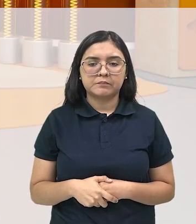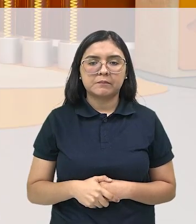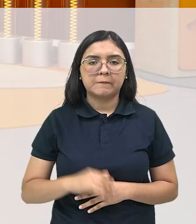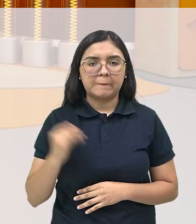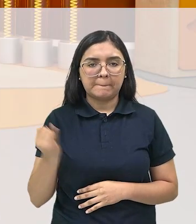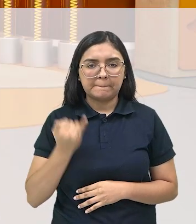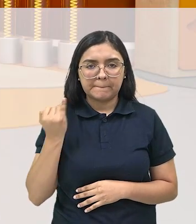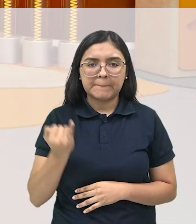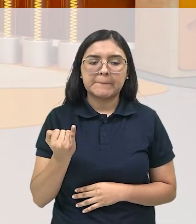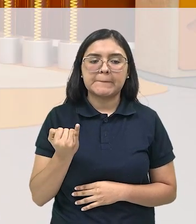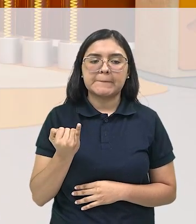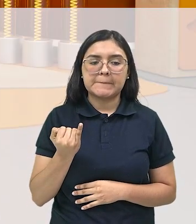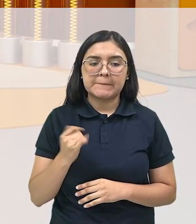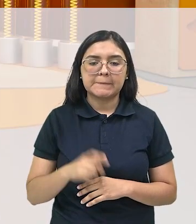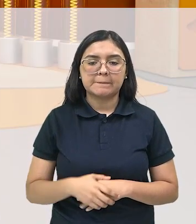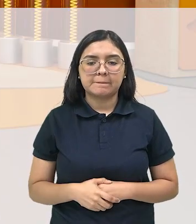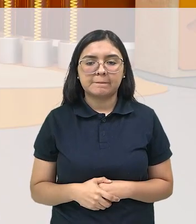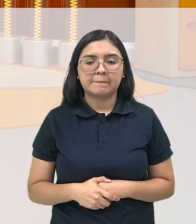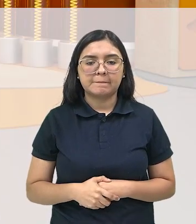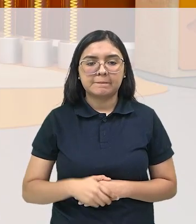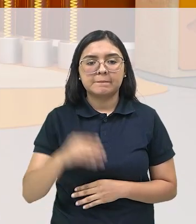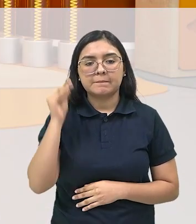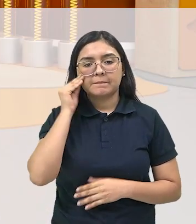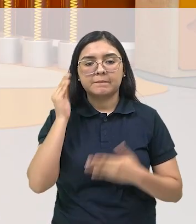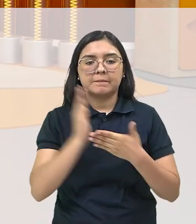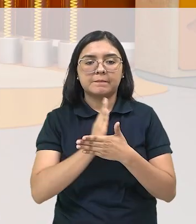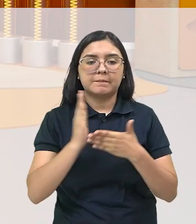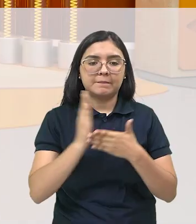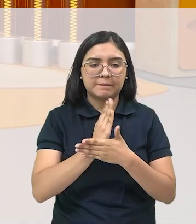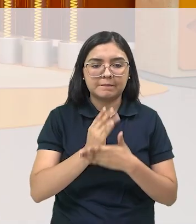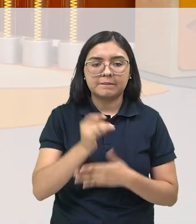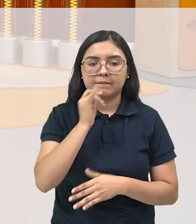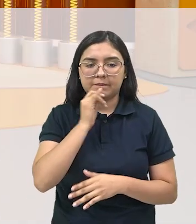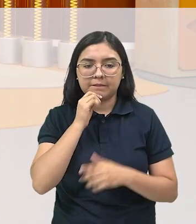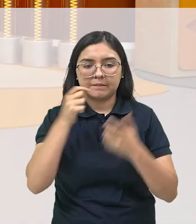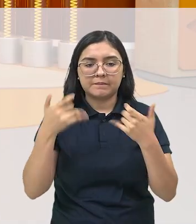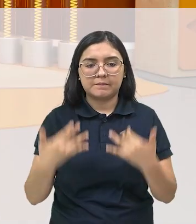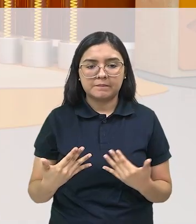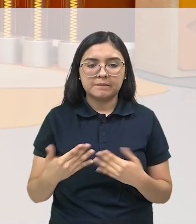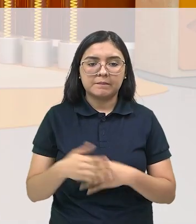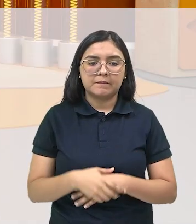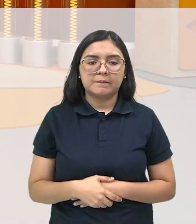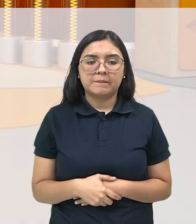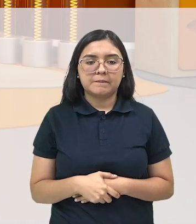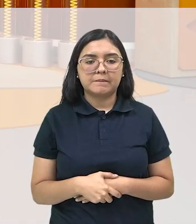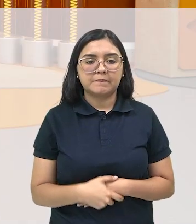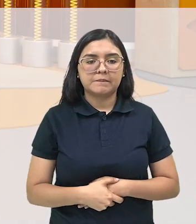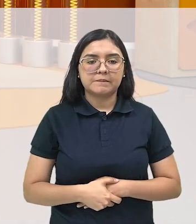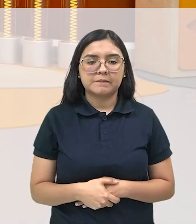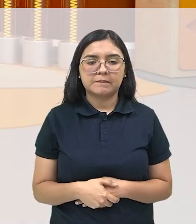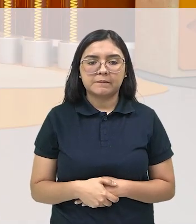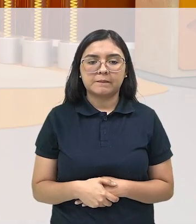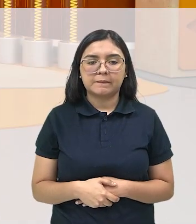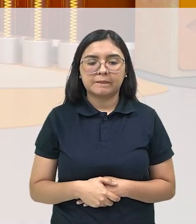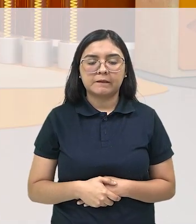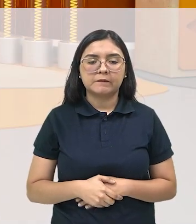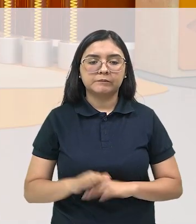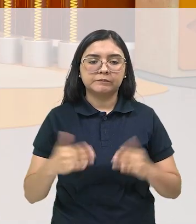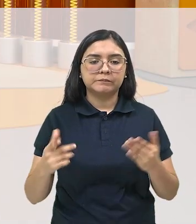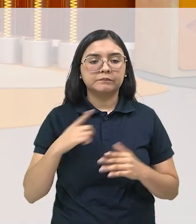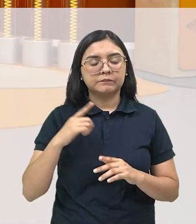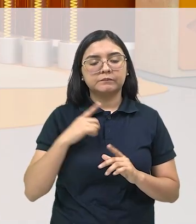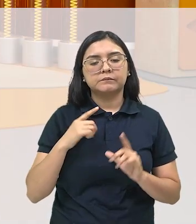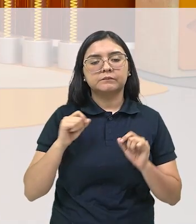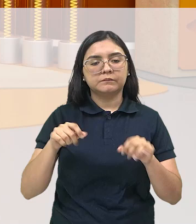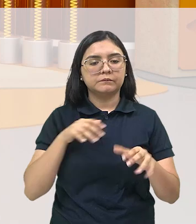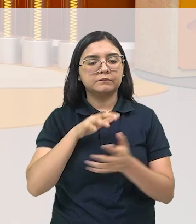muito importante, né, ver, a gente viu alguns exemplos, né, mas eu queria que o senhor comentasse um pouco a respeito. É claro que os movimentos sociais